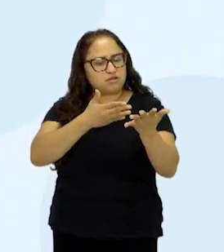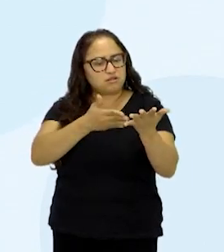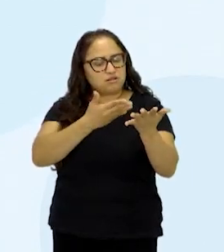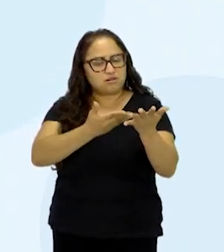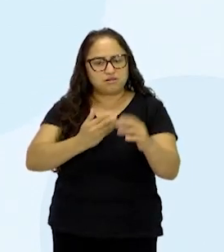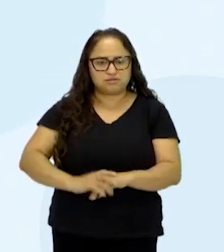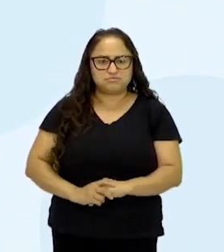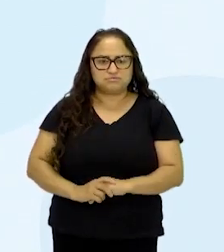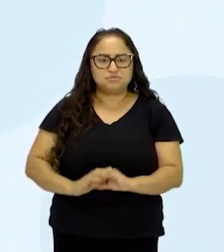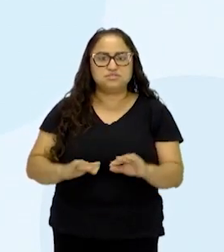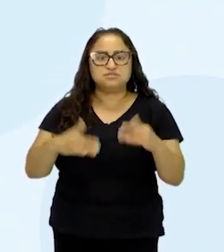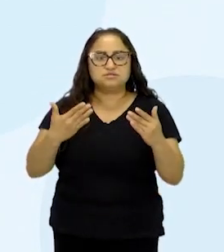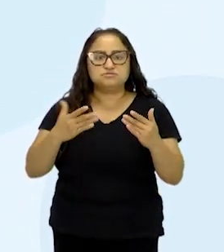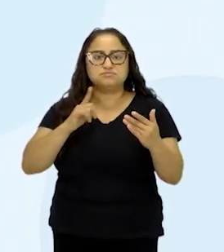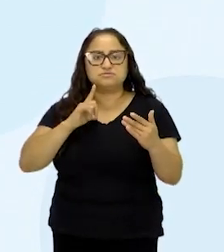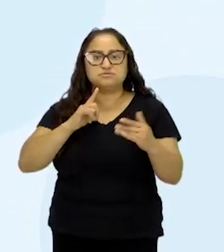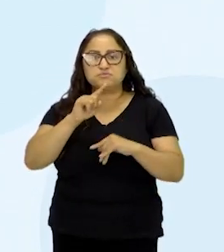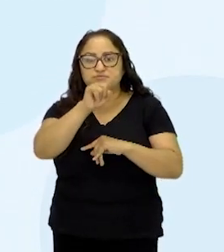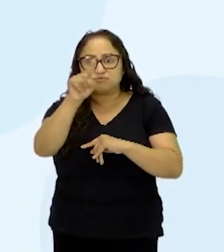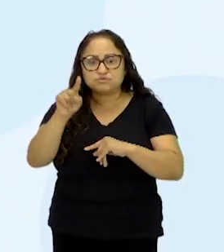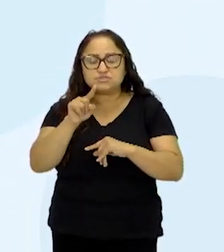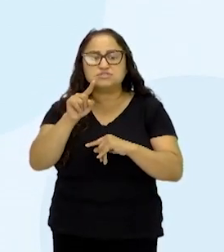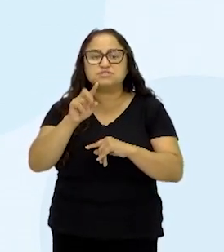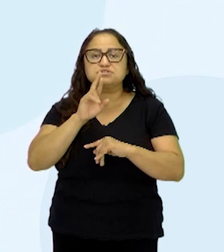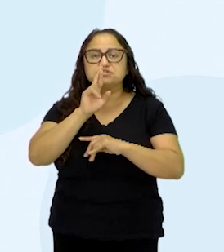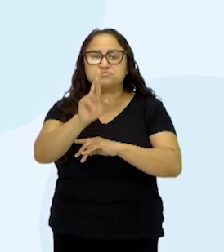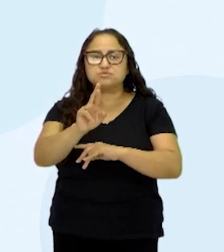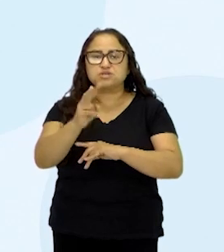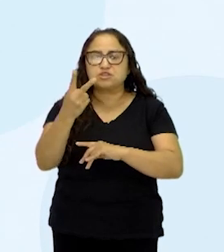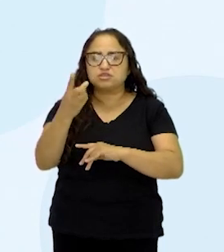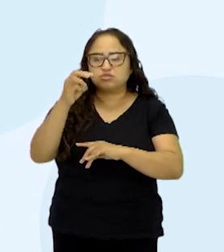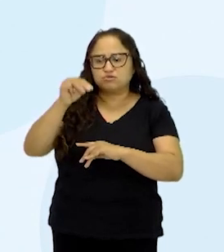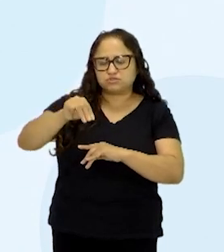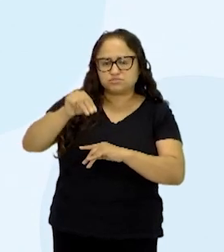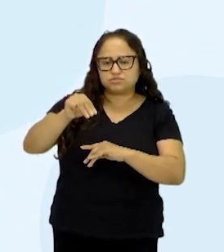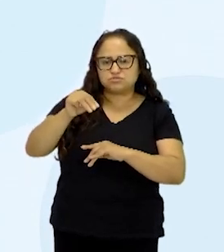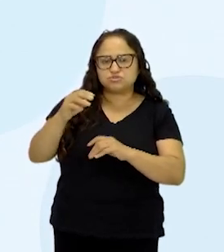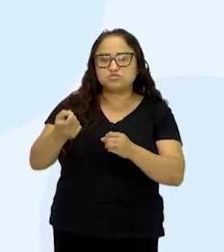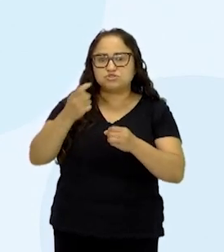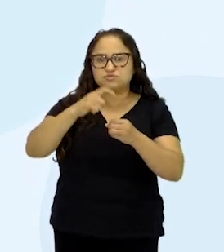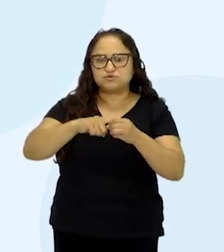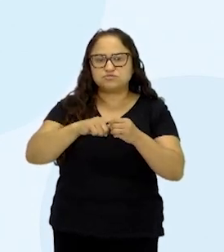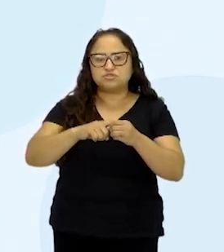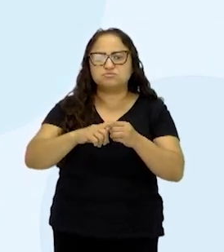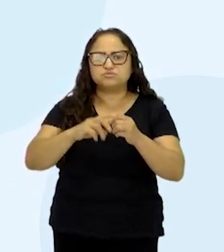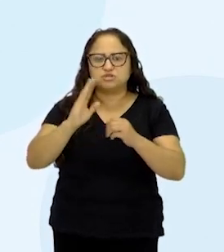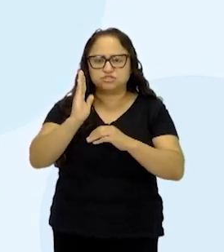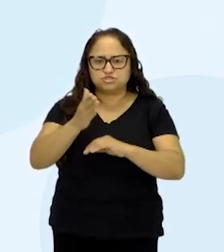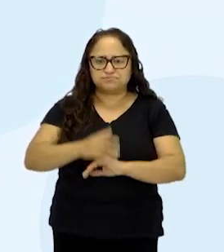Então, a gente vai deixar para vocês responderem no chat uns 2 minutinhos e voltamos com o Felipe.